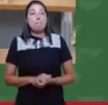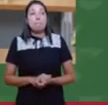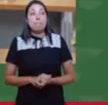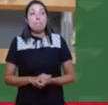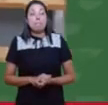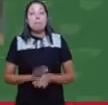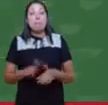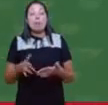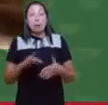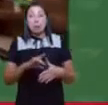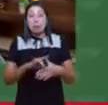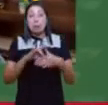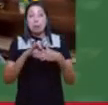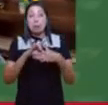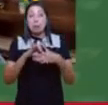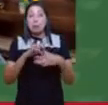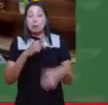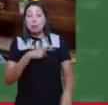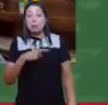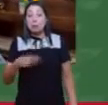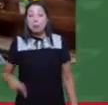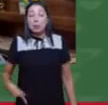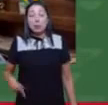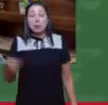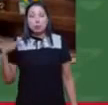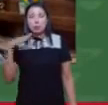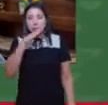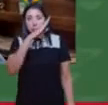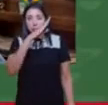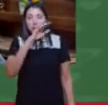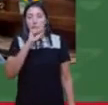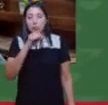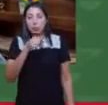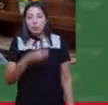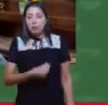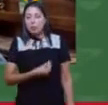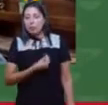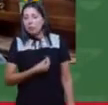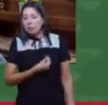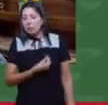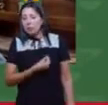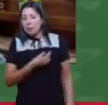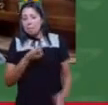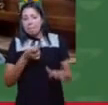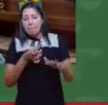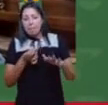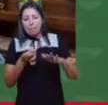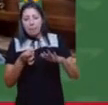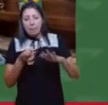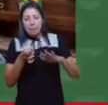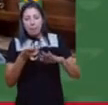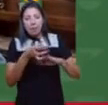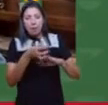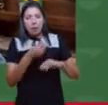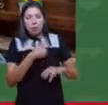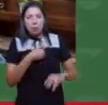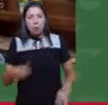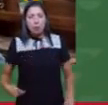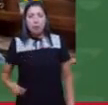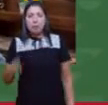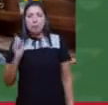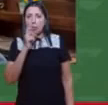Não, líder, o presidente Bolsonaro vive de fake news. É um governo da